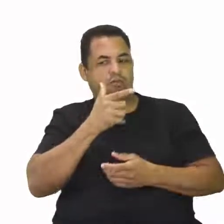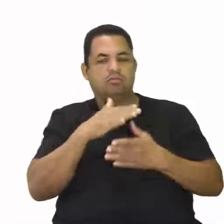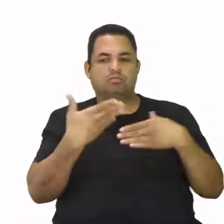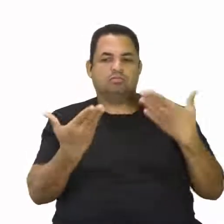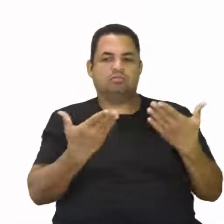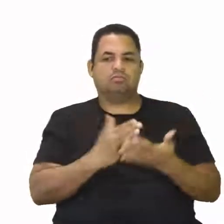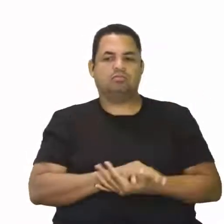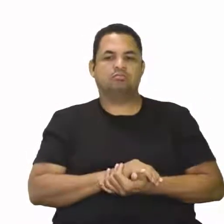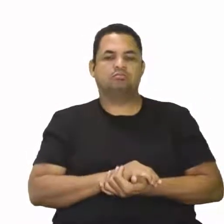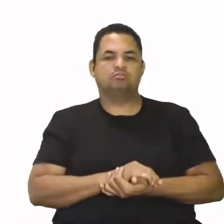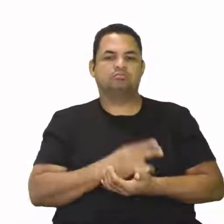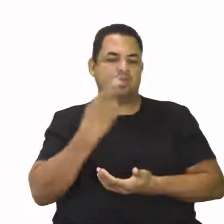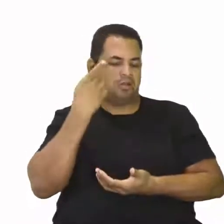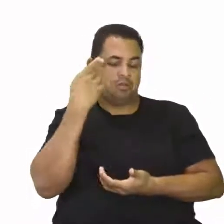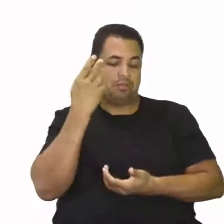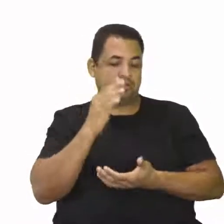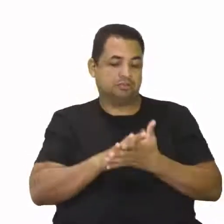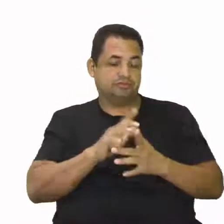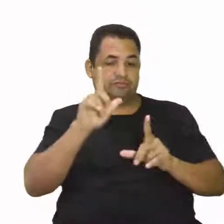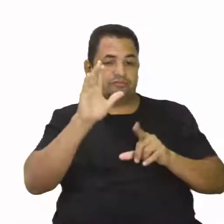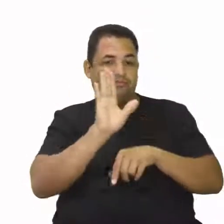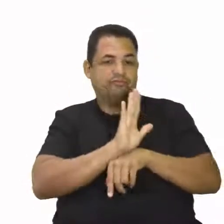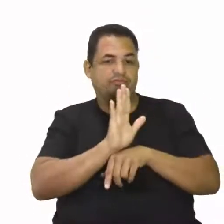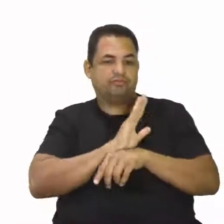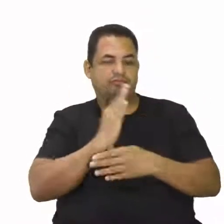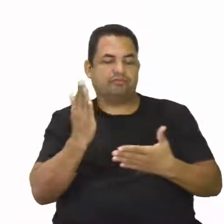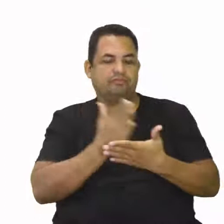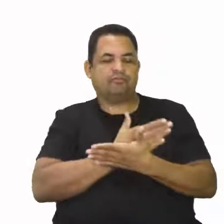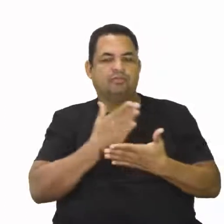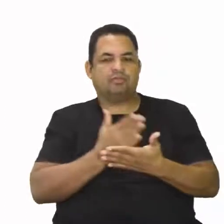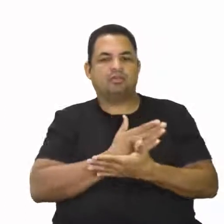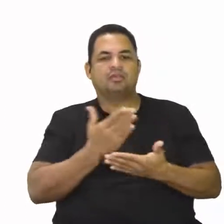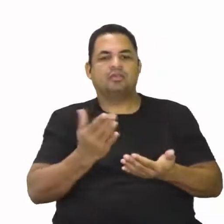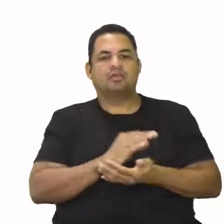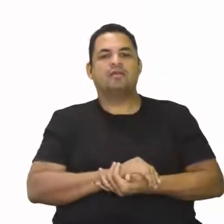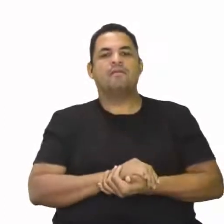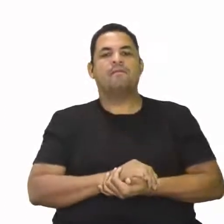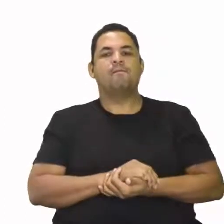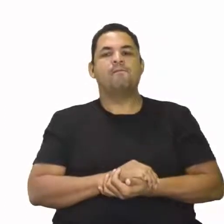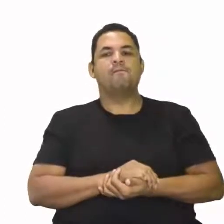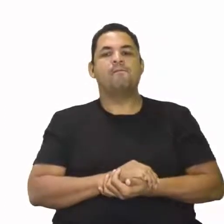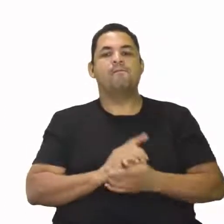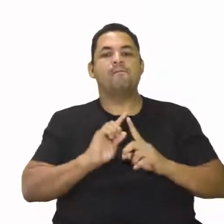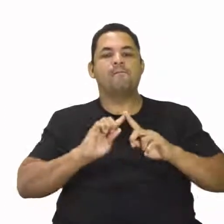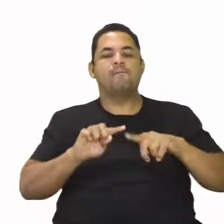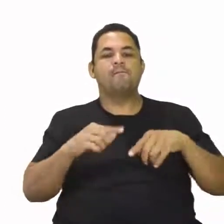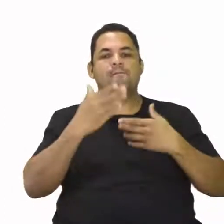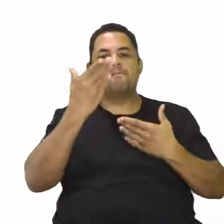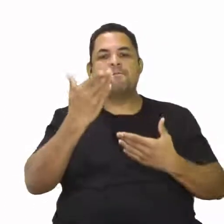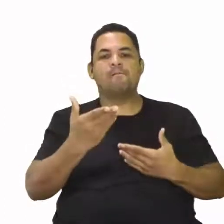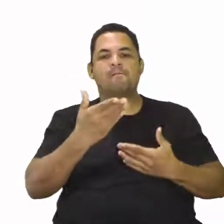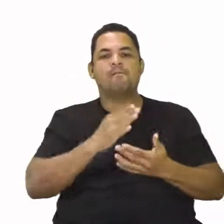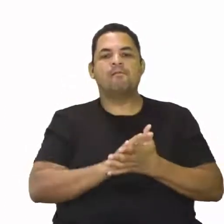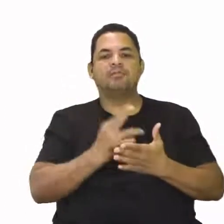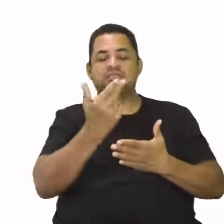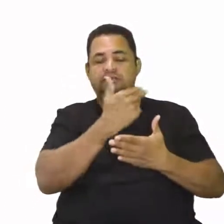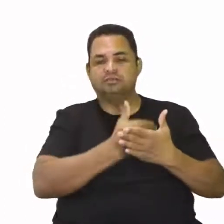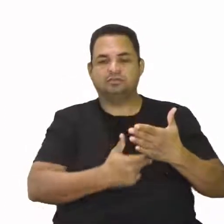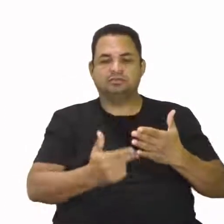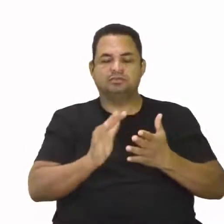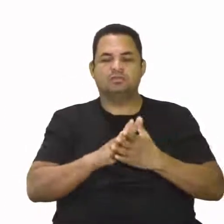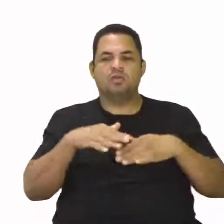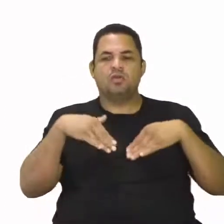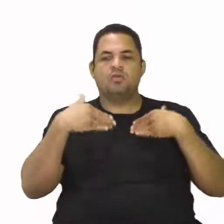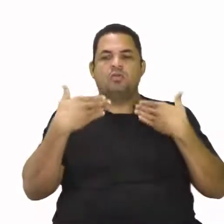mesmo. Né? É o que a gente vê nos filmes, nos livros e coisas aí. Só que no caso dessa tirinha, quando